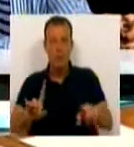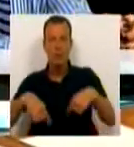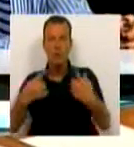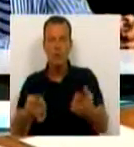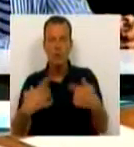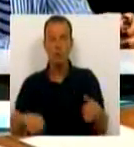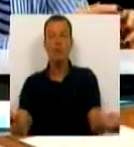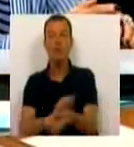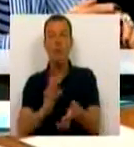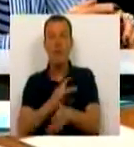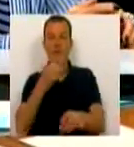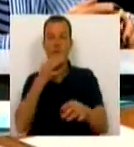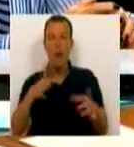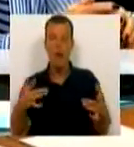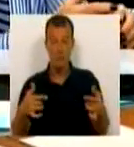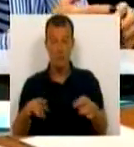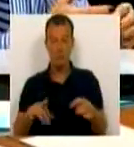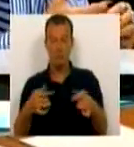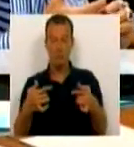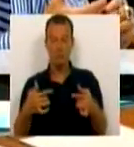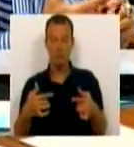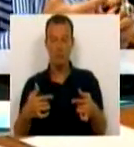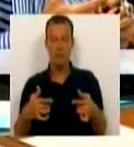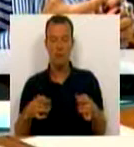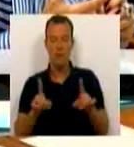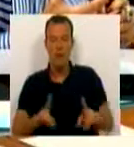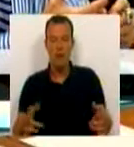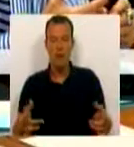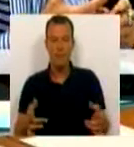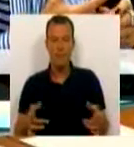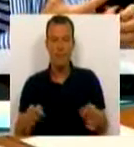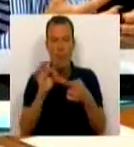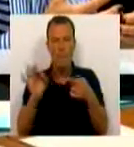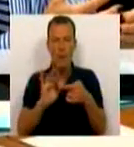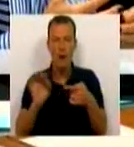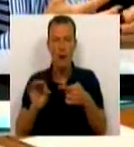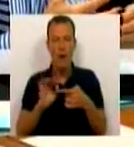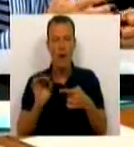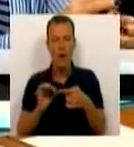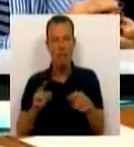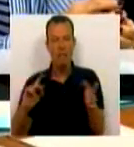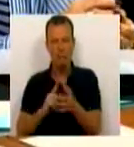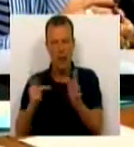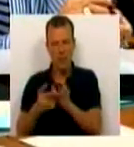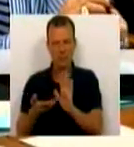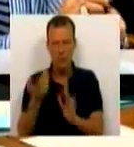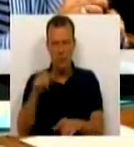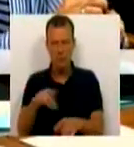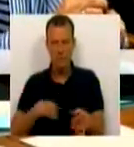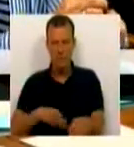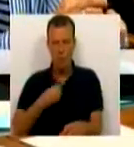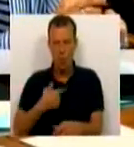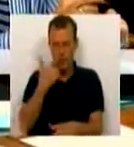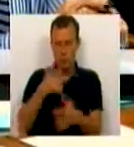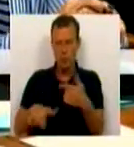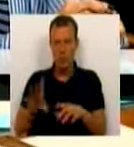os jornais falam em indícios de laboralidade, que é um critério muito técnico que preocupa as pessoas e que poderá ser